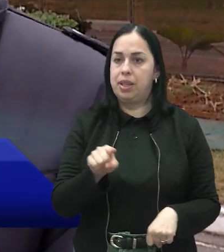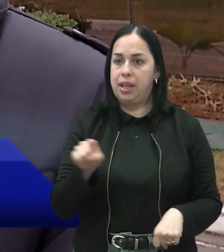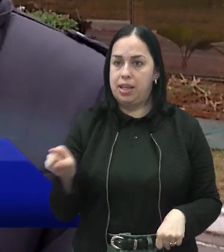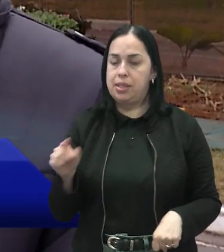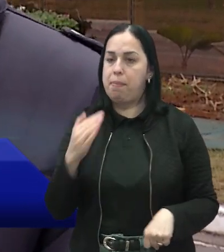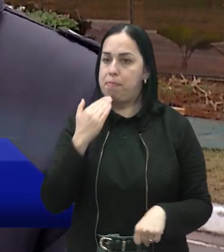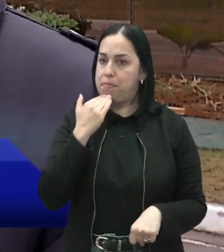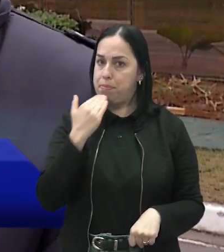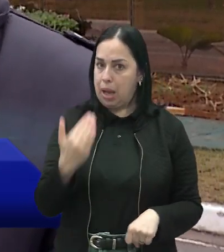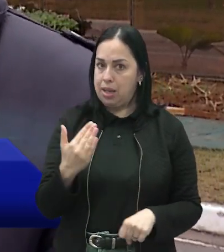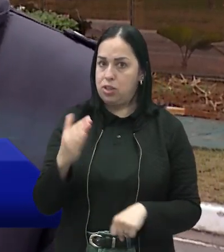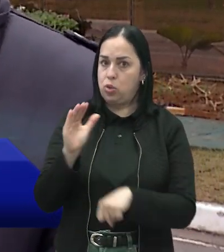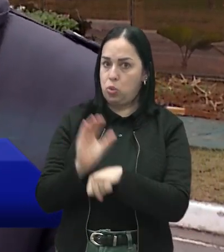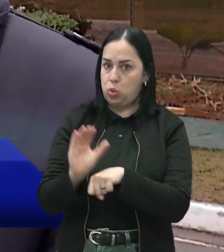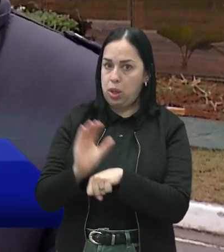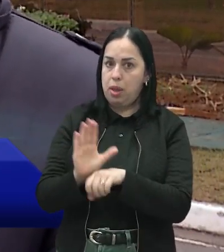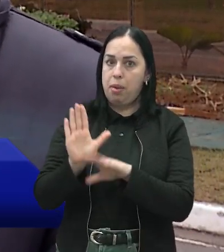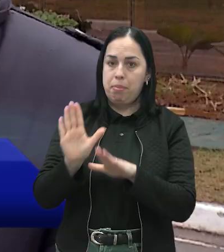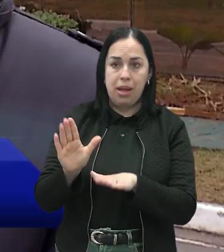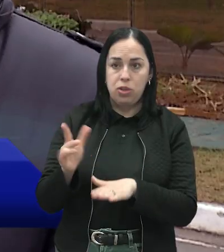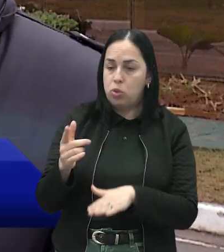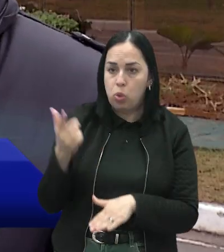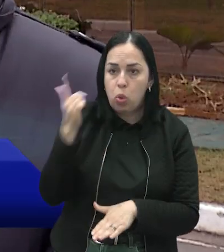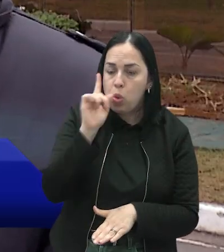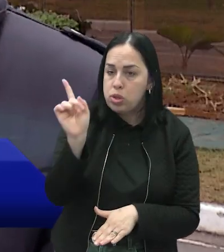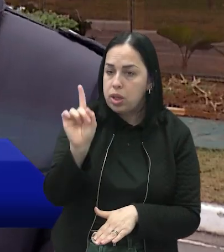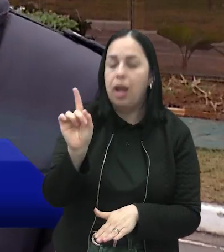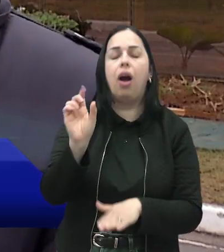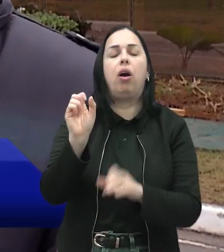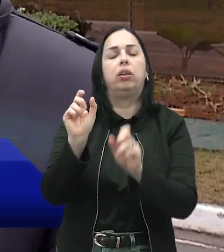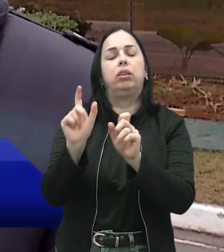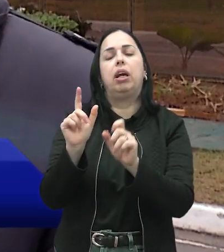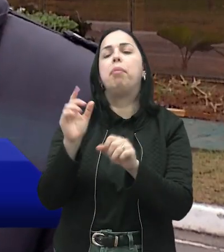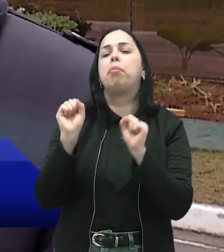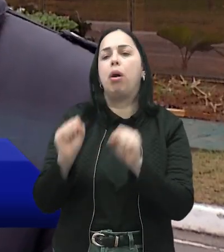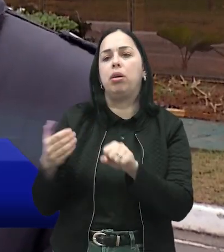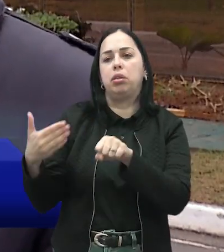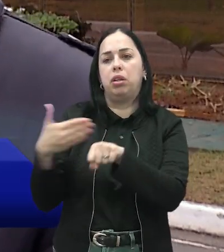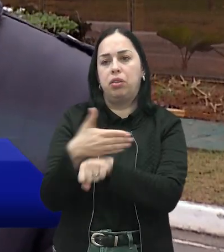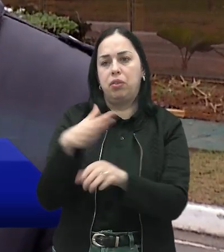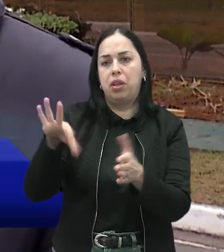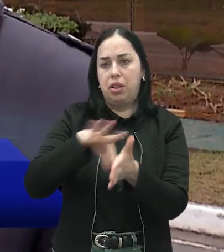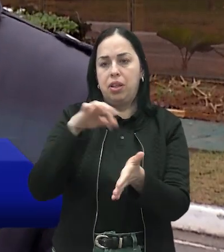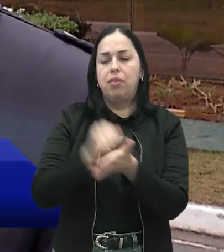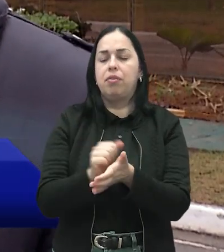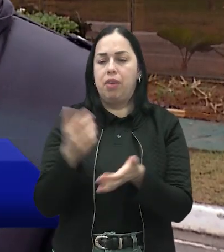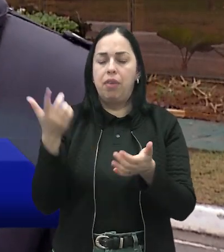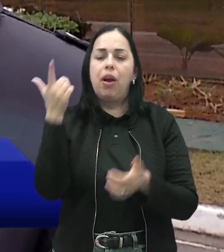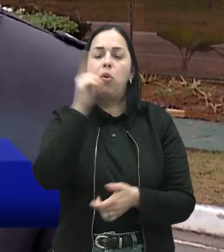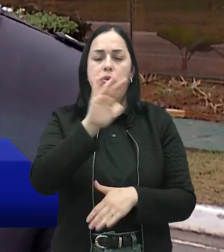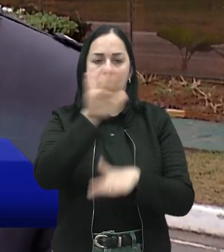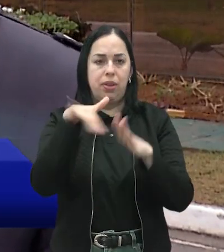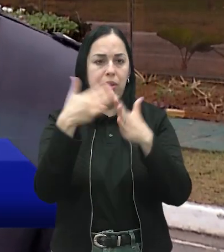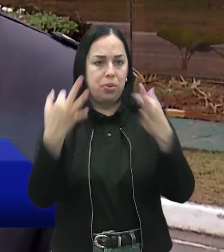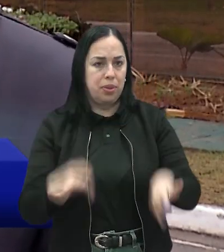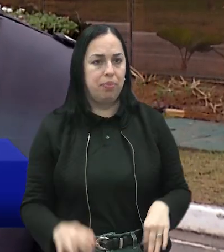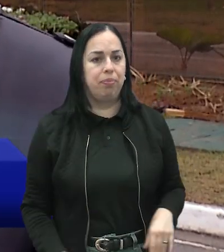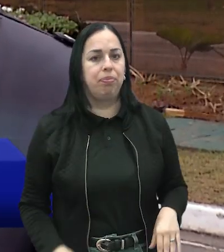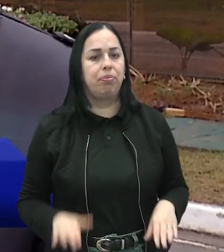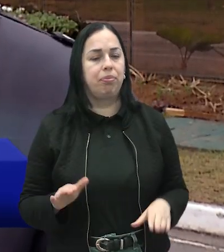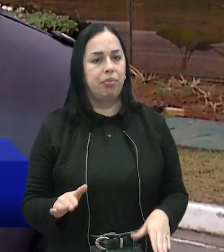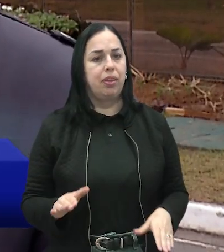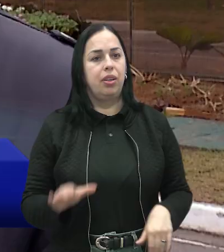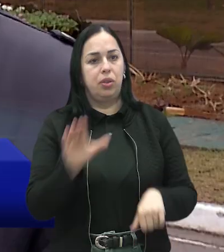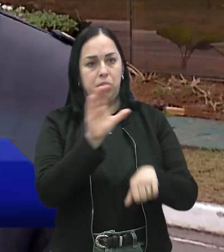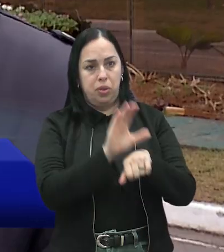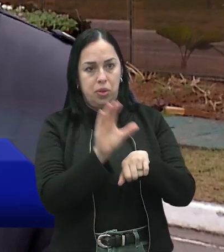eles solicitam esse curso antes, mas quem não conseguir não tem problema, pode vir no dia, faz inscrição que vai dar certo. E depois